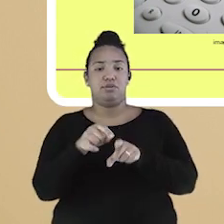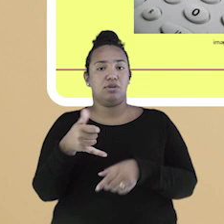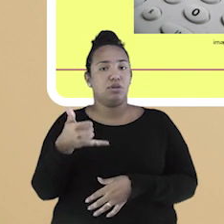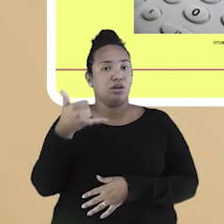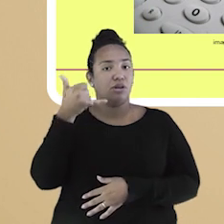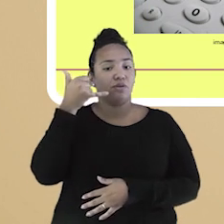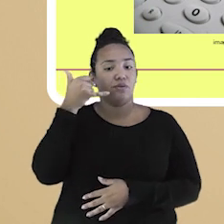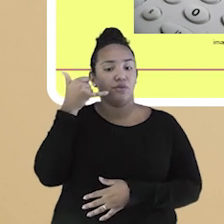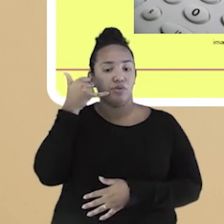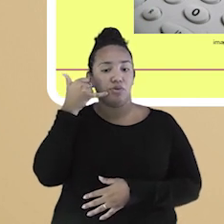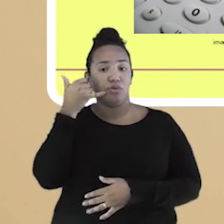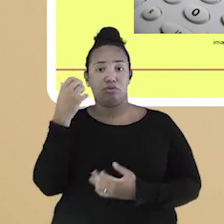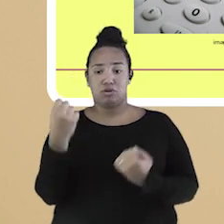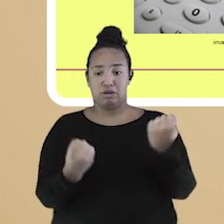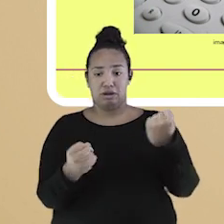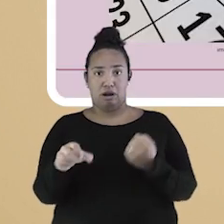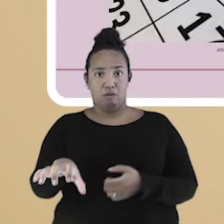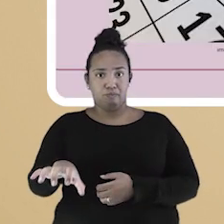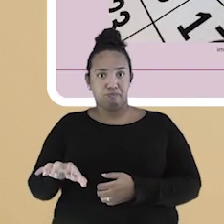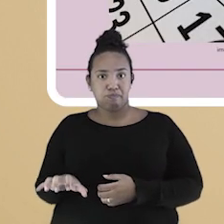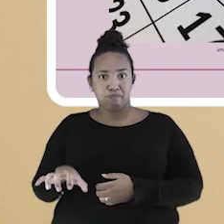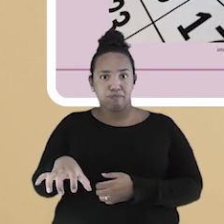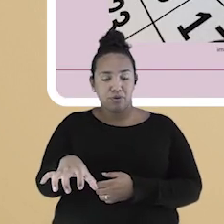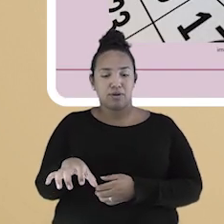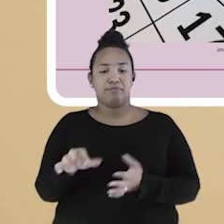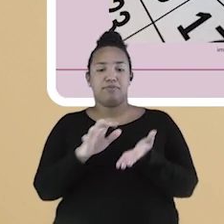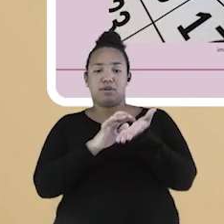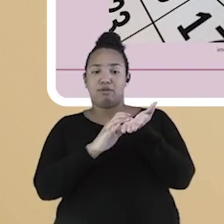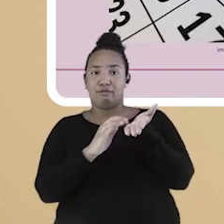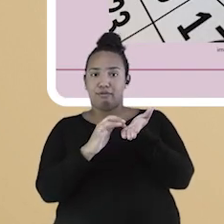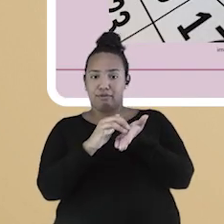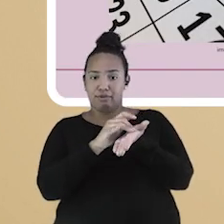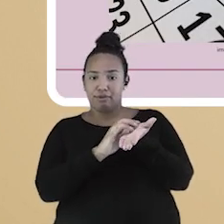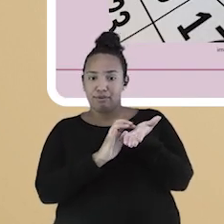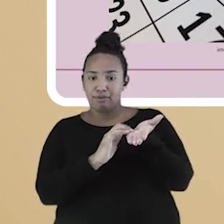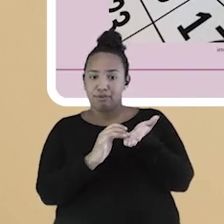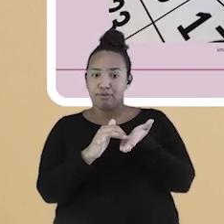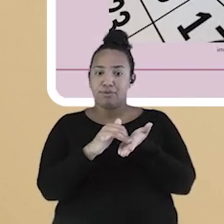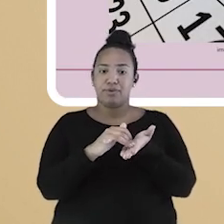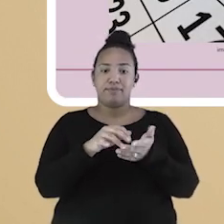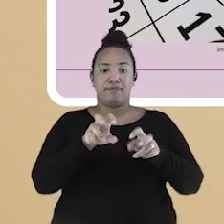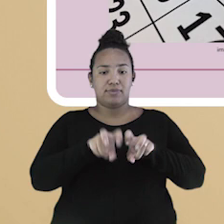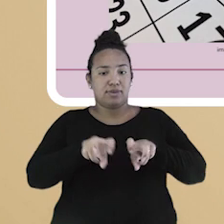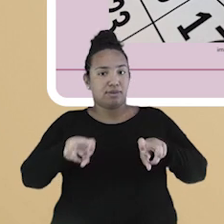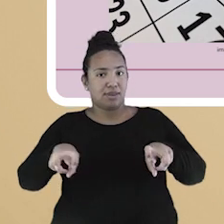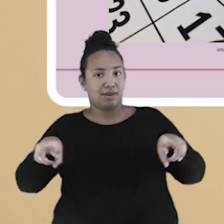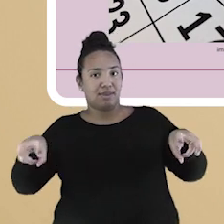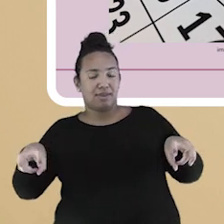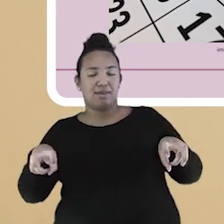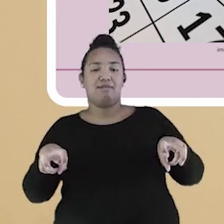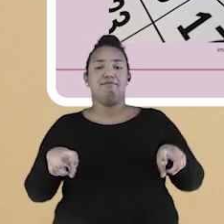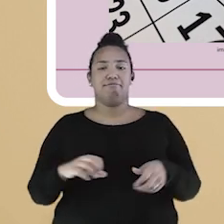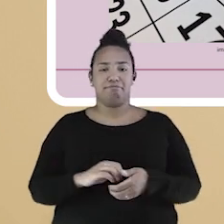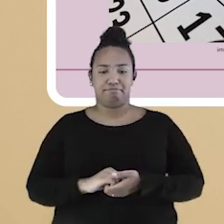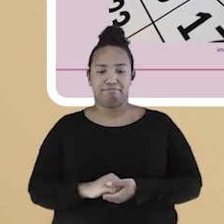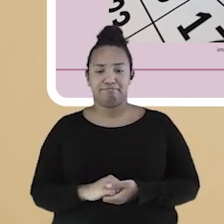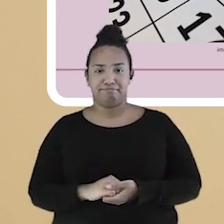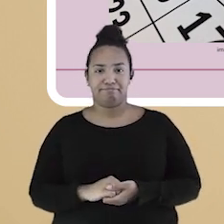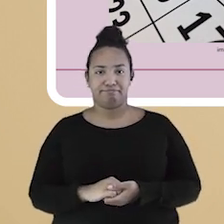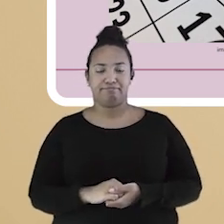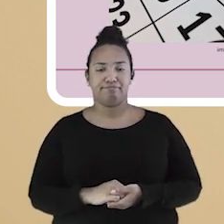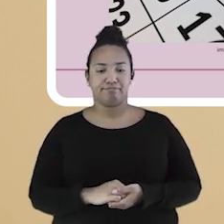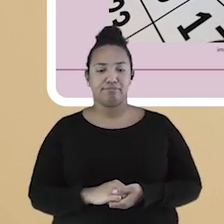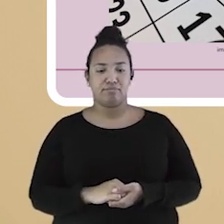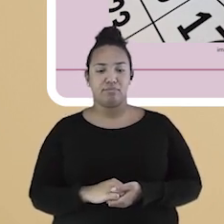um carro, na calculadora, na fita métrica, cadeiras numeradas de um estádio de futebol,